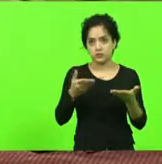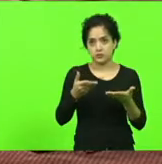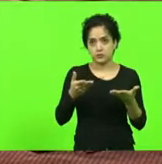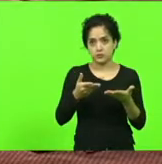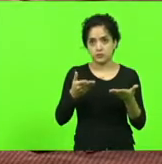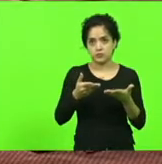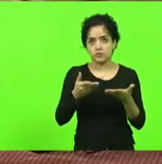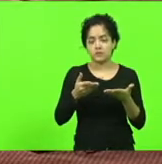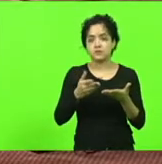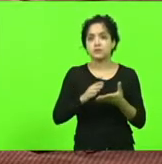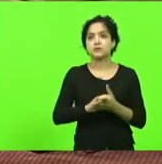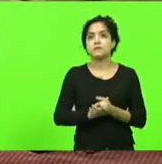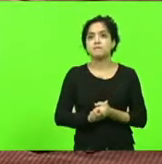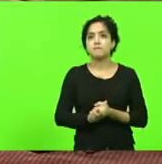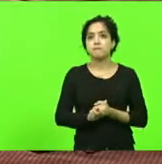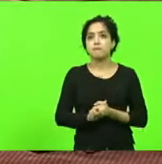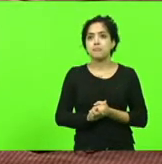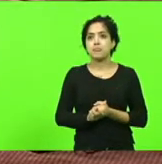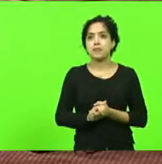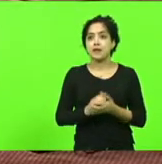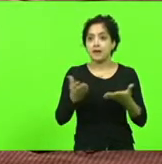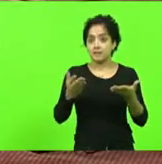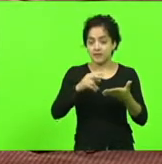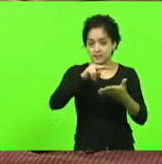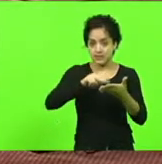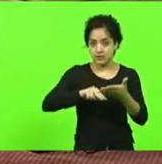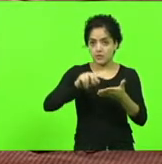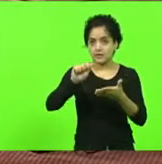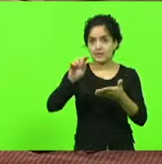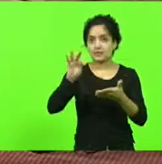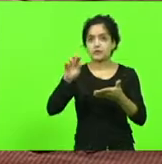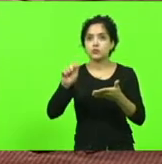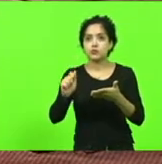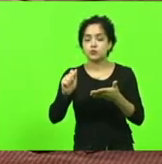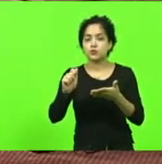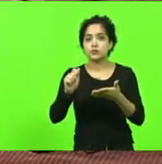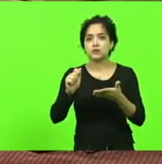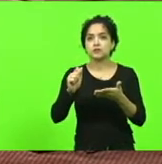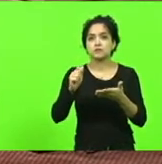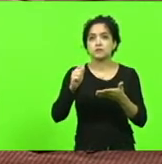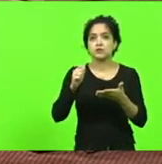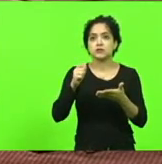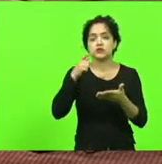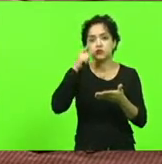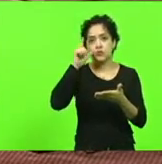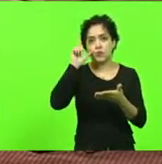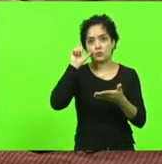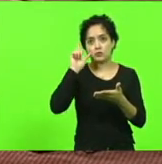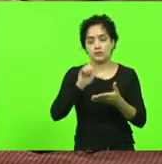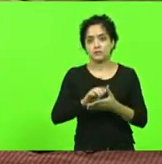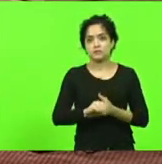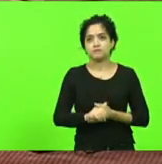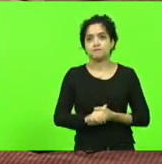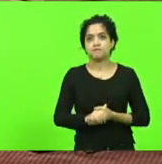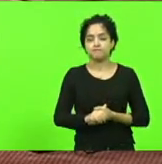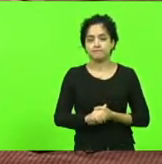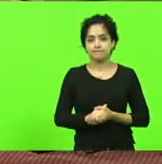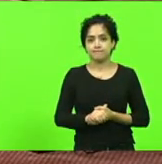da costela, para que proceda a leitura da ata do dia anterior. Por favor, deputado Kennedy